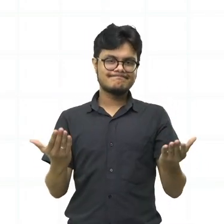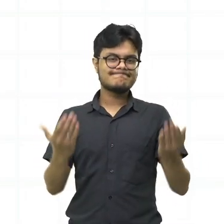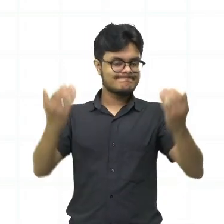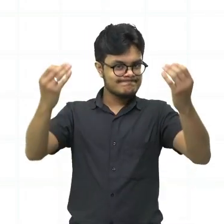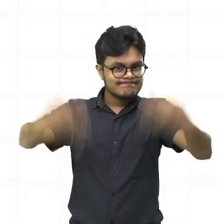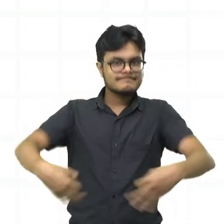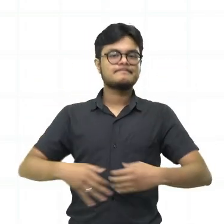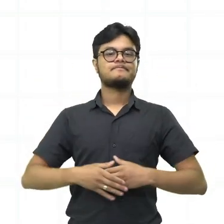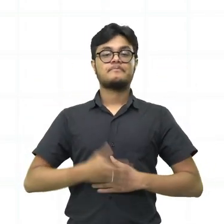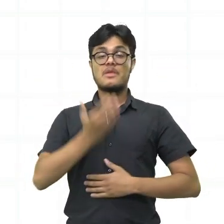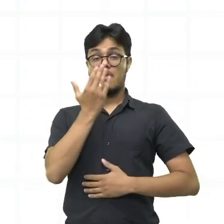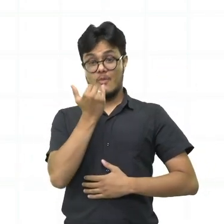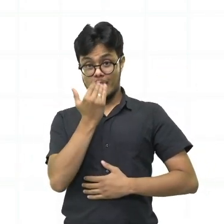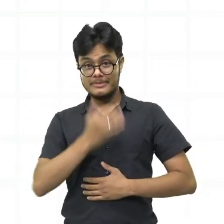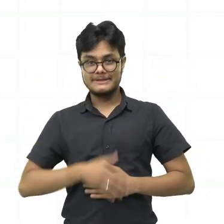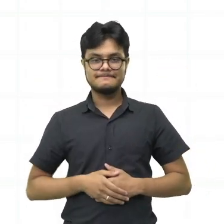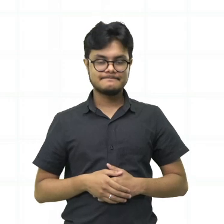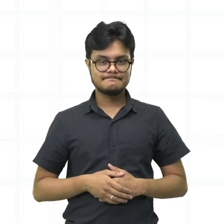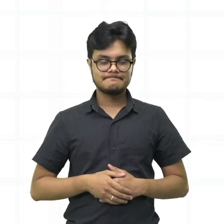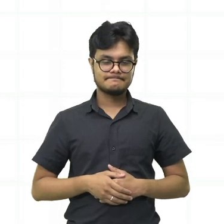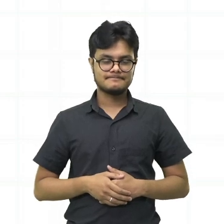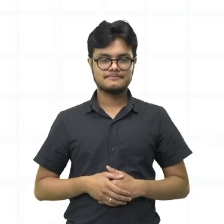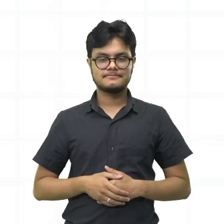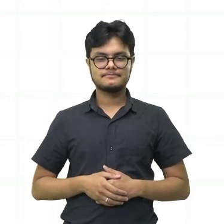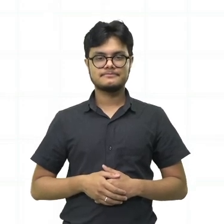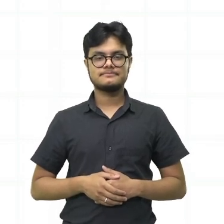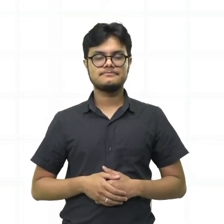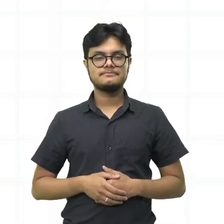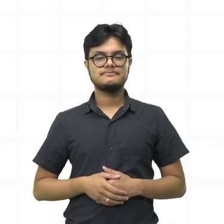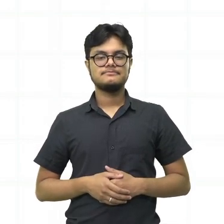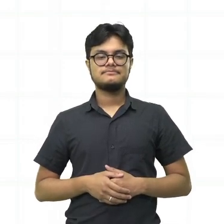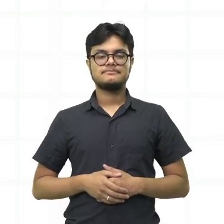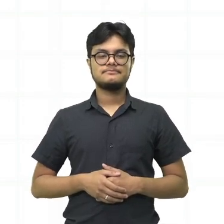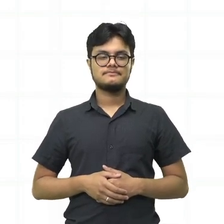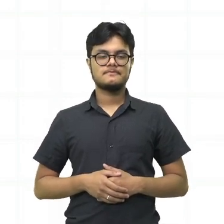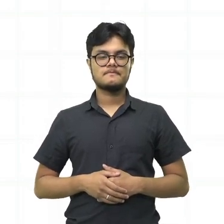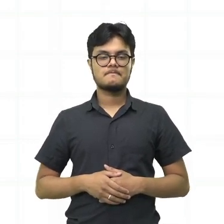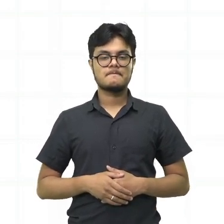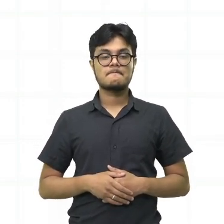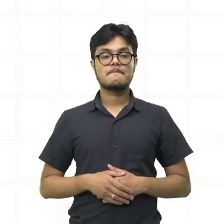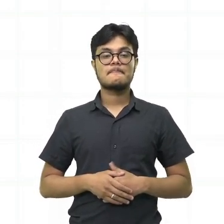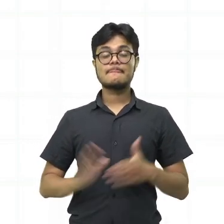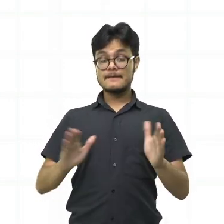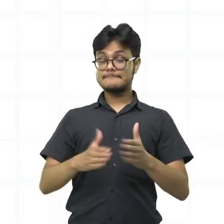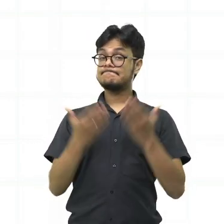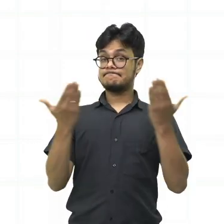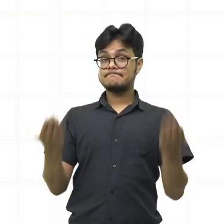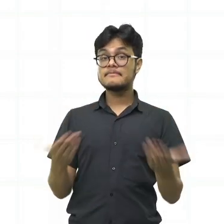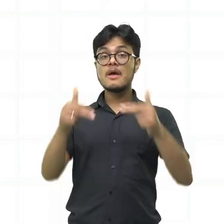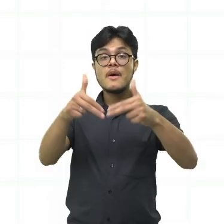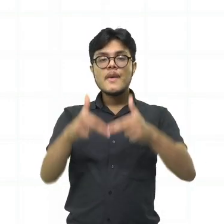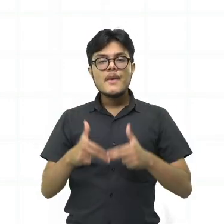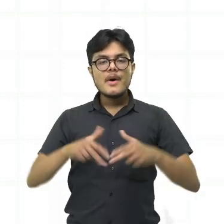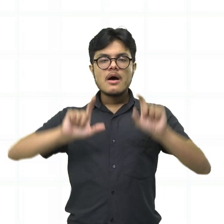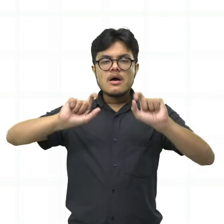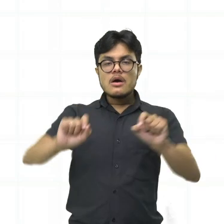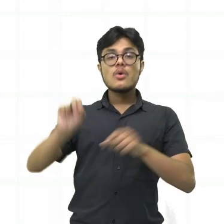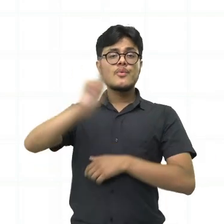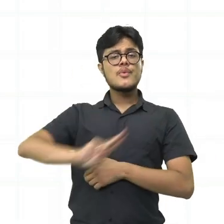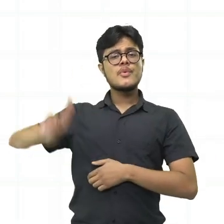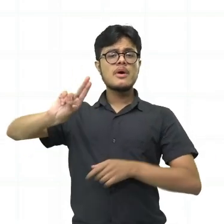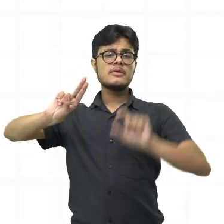essa comida, né, esse alimento ali que eles estão experimentando, tá? E aí, para isso, né, para que isso aconteça, eles